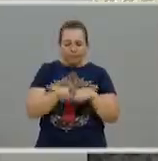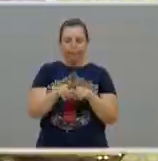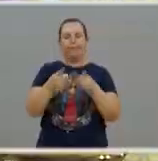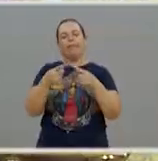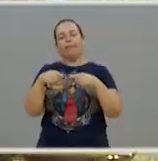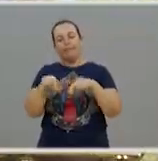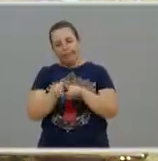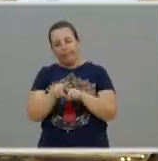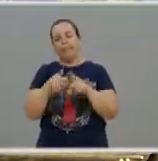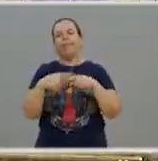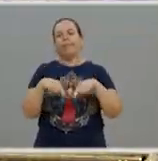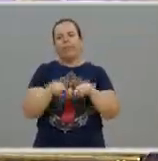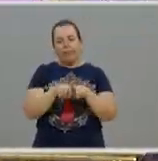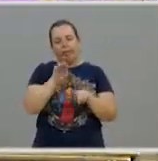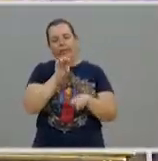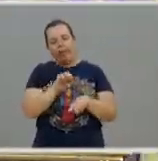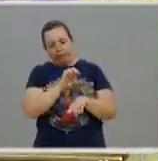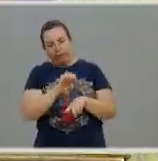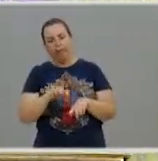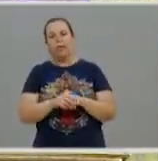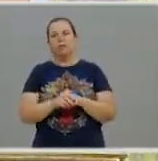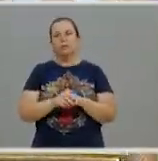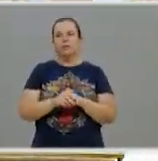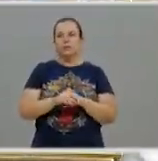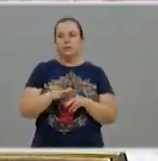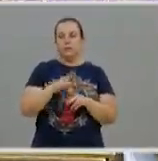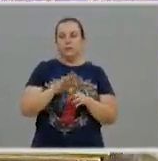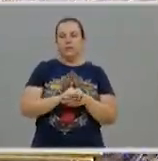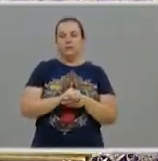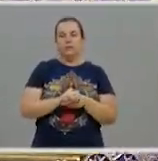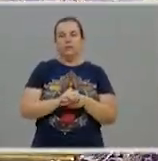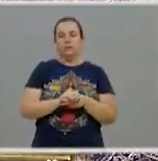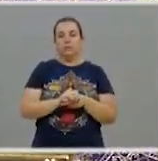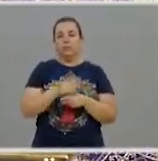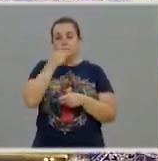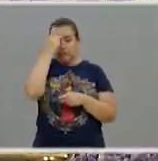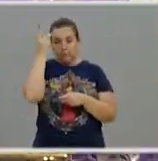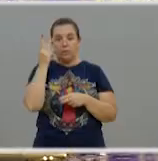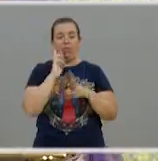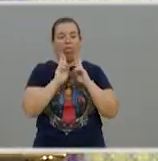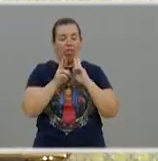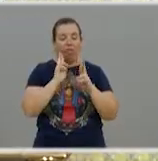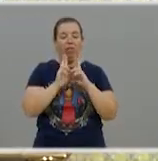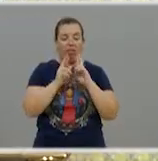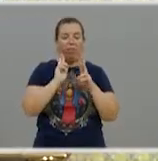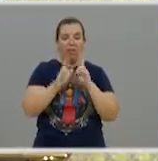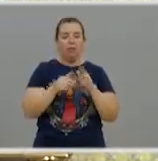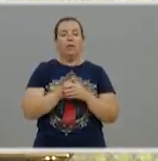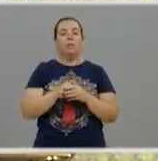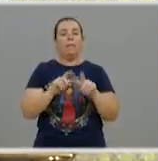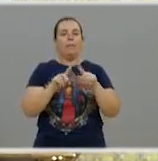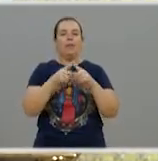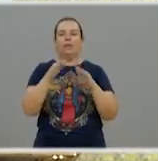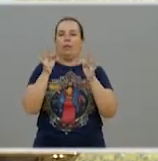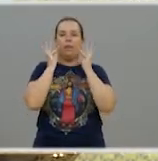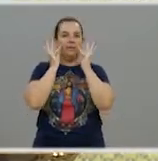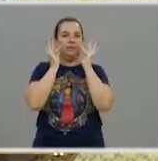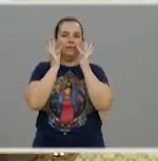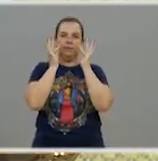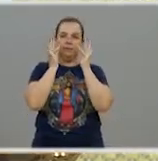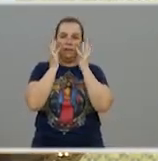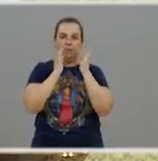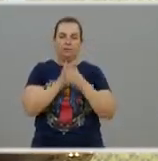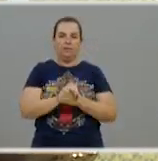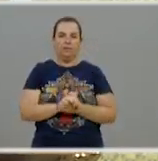de tal fala para dentro, padre fulano de tal, peraí, mas foi proclamada a palavra, caramba? Não prestou atenção? Está